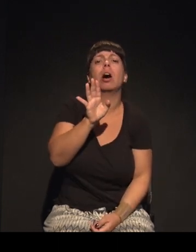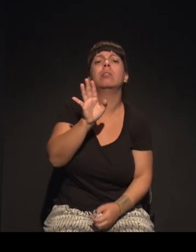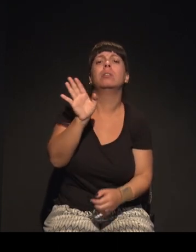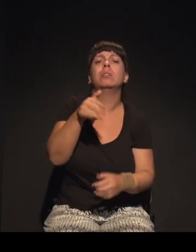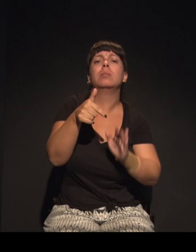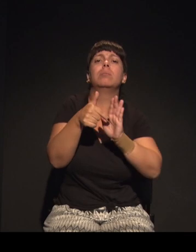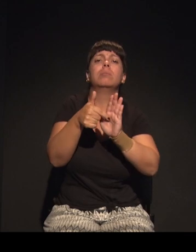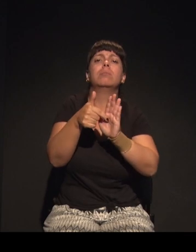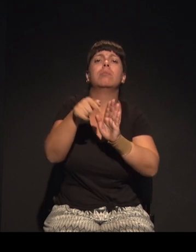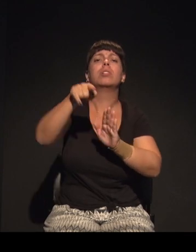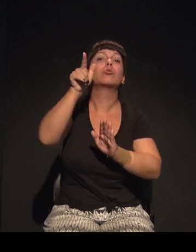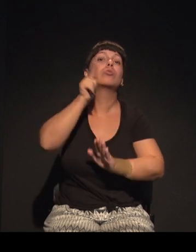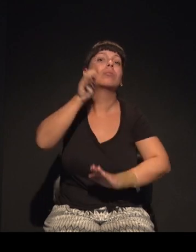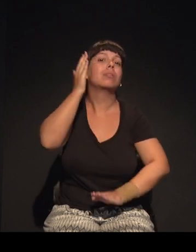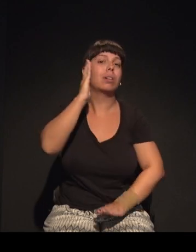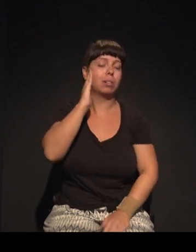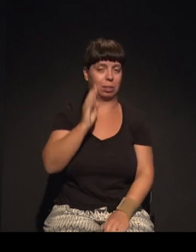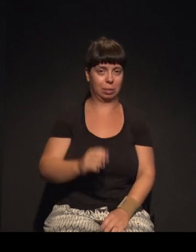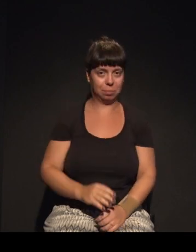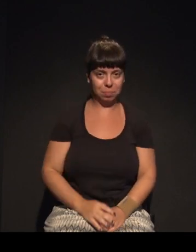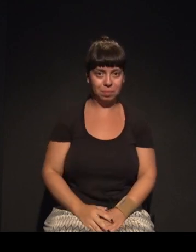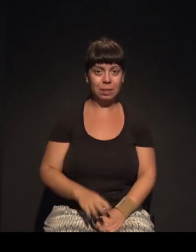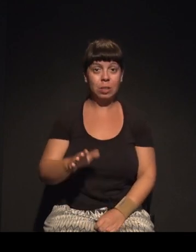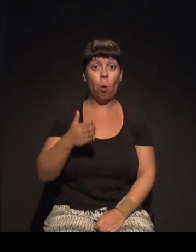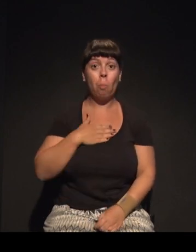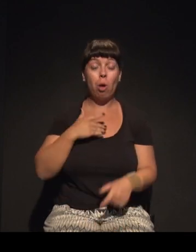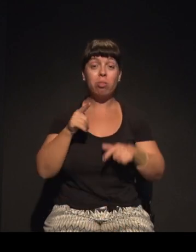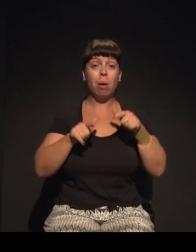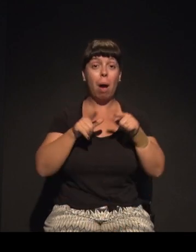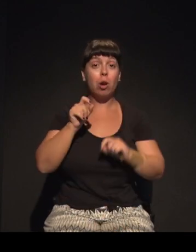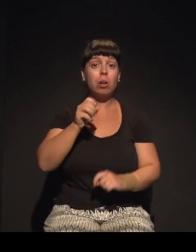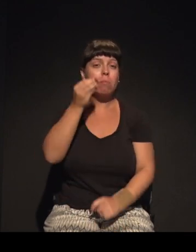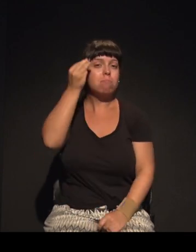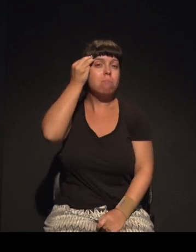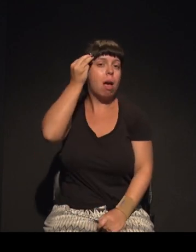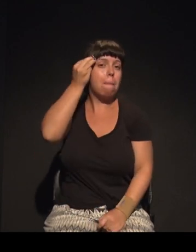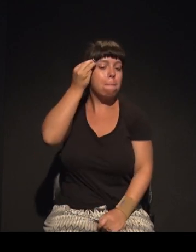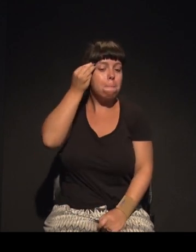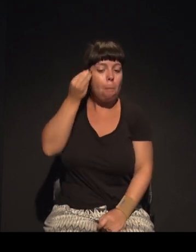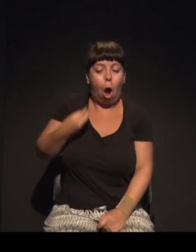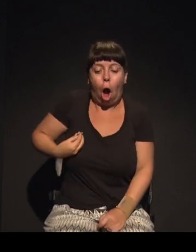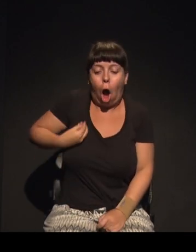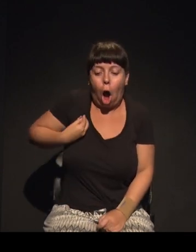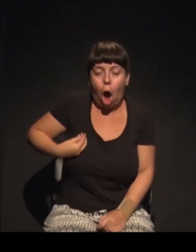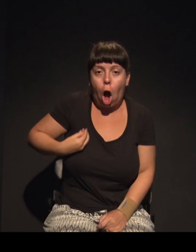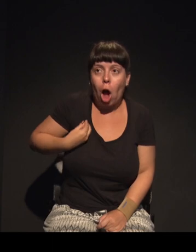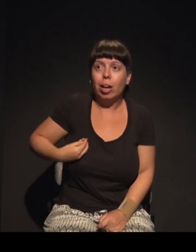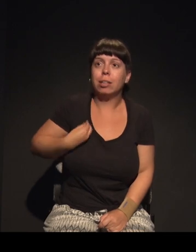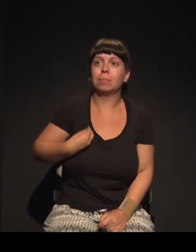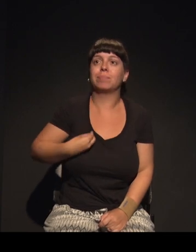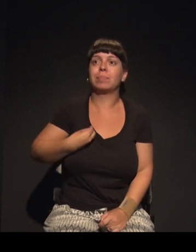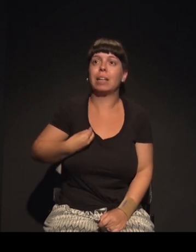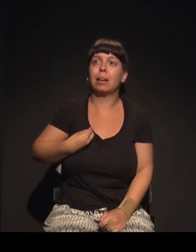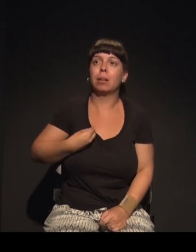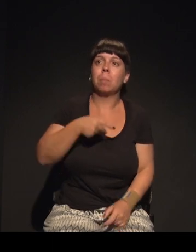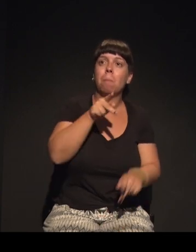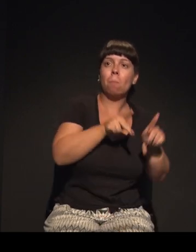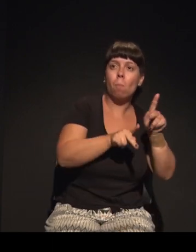entendimento então o meu trabalho foi a memória viva das interações entre os paulo parente maxacali pataxó